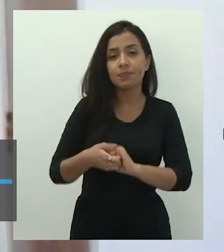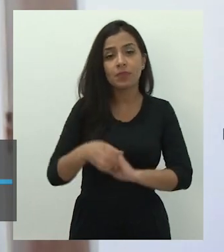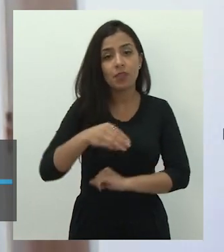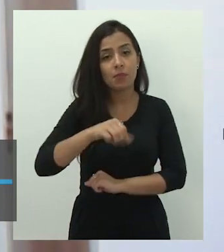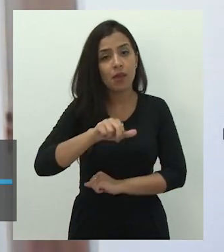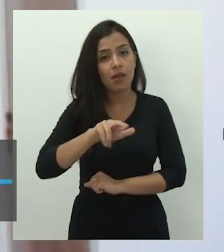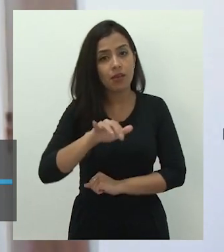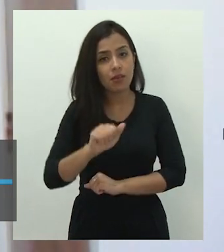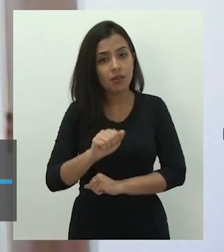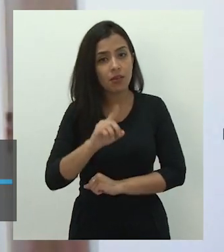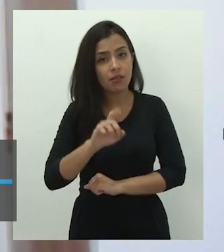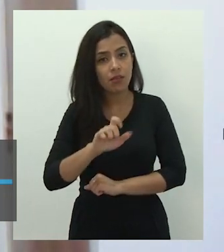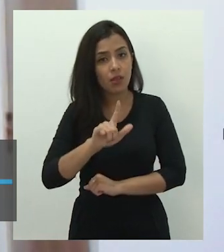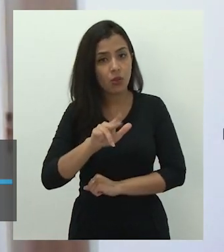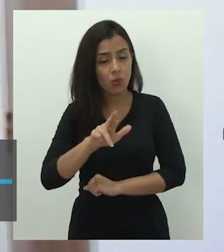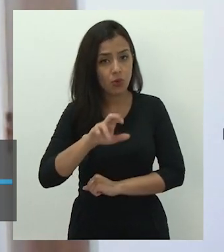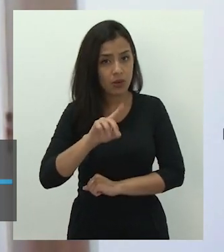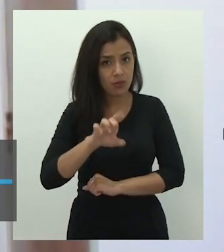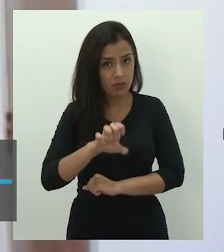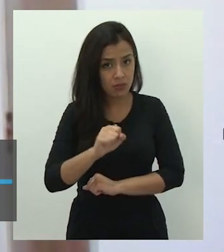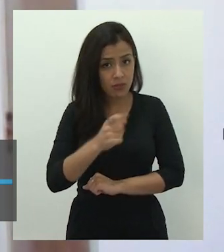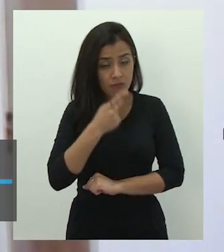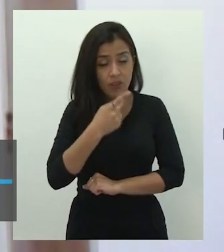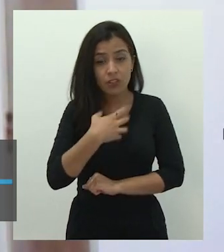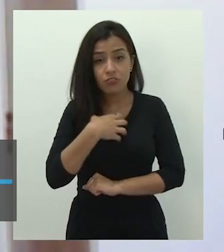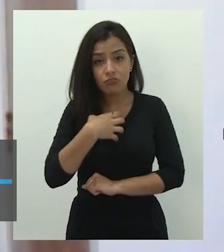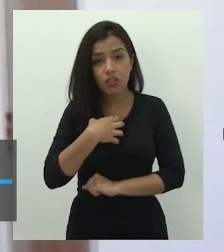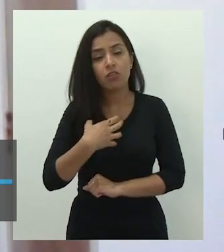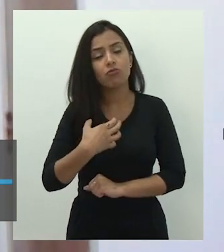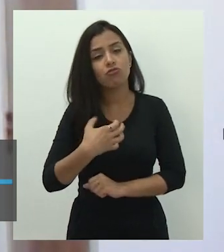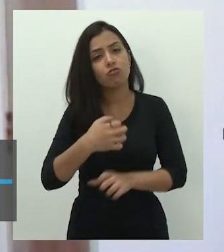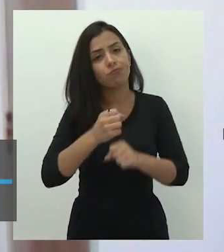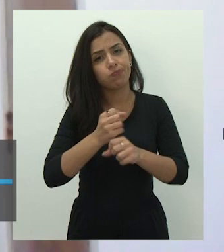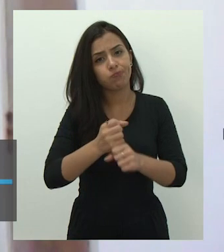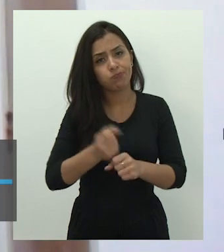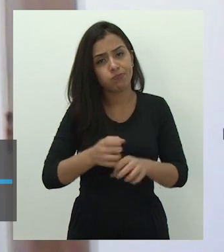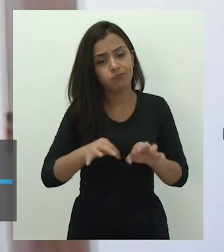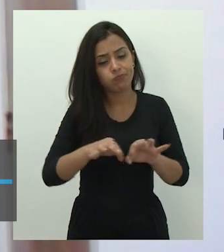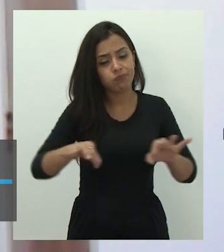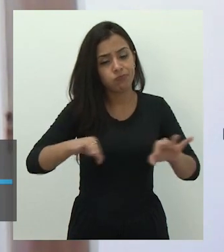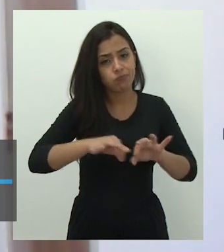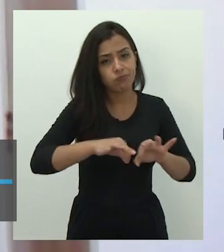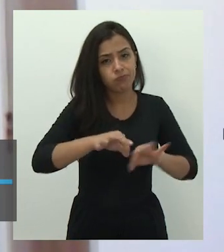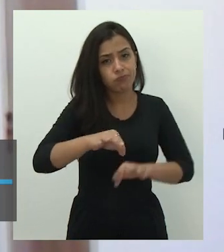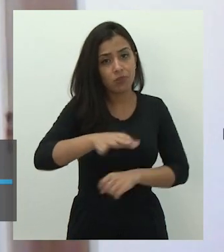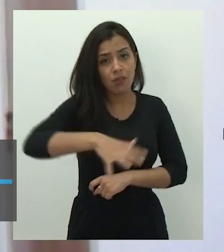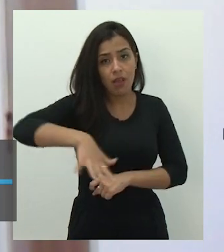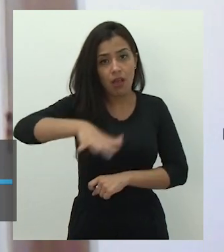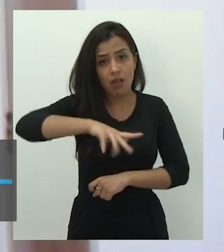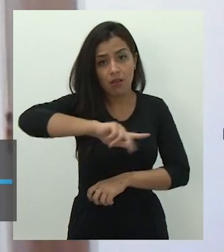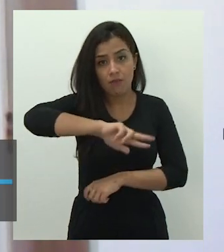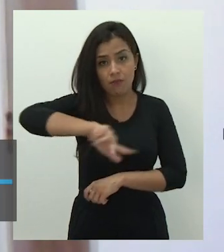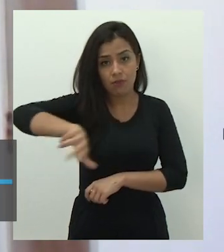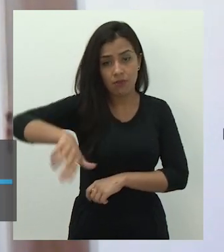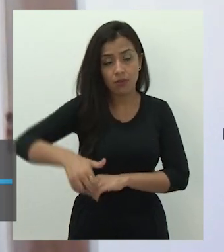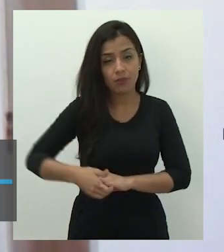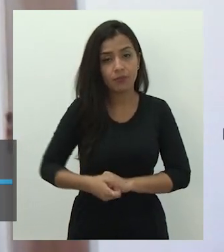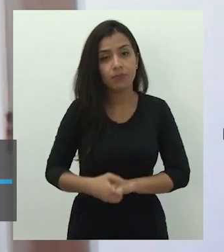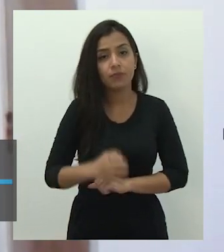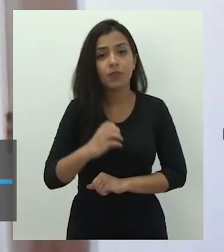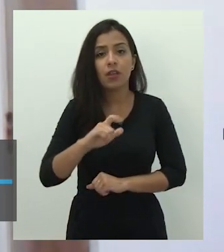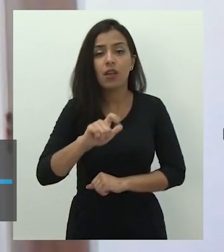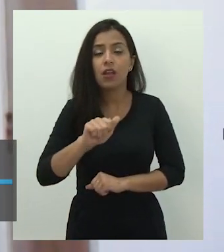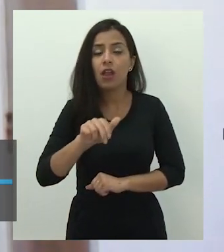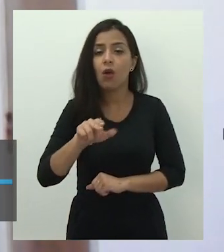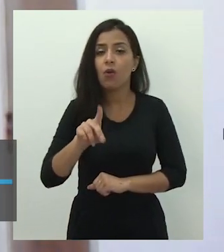fala sobre formas de calcular medidas em áreas diversas. Professora Claudete fala sobre ser